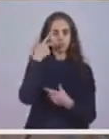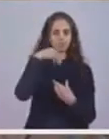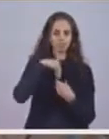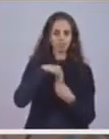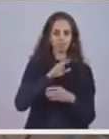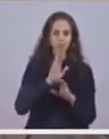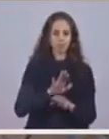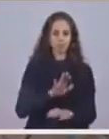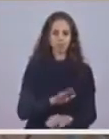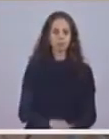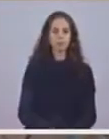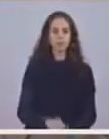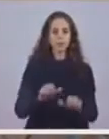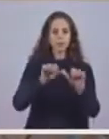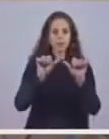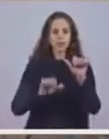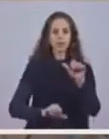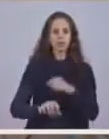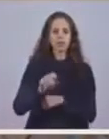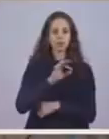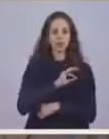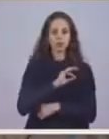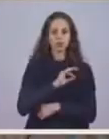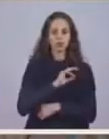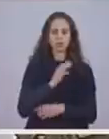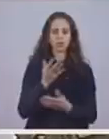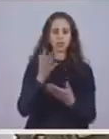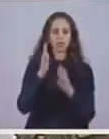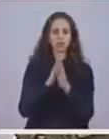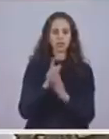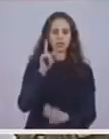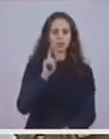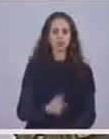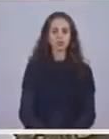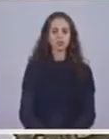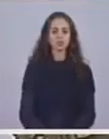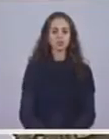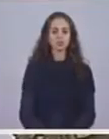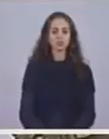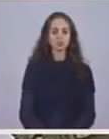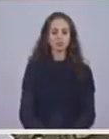vós. Palavra do Senhor. Graças a Deus.